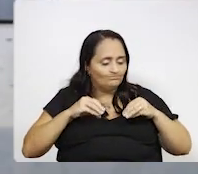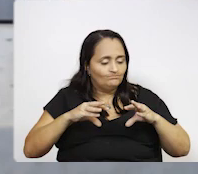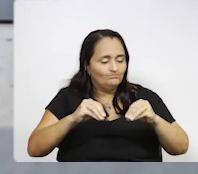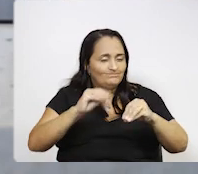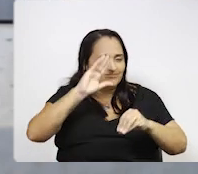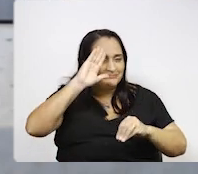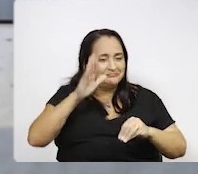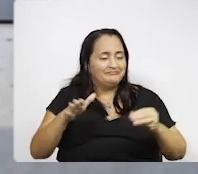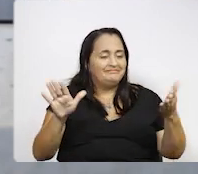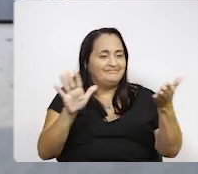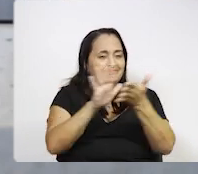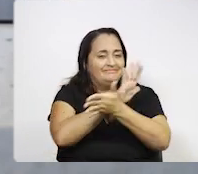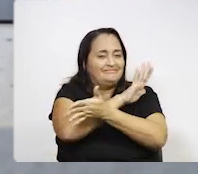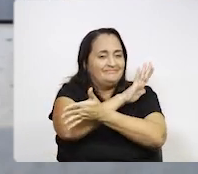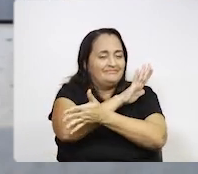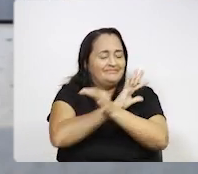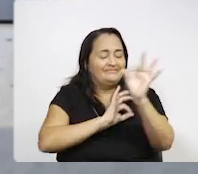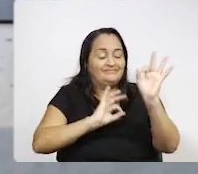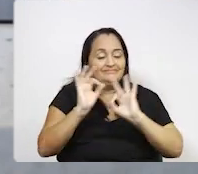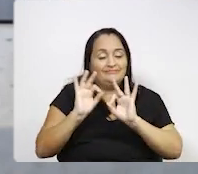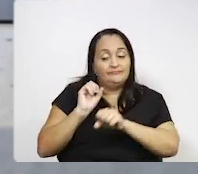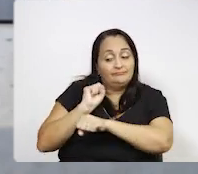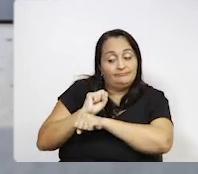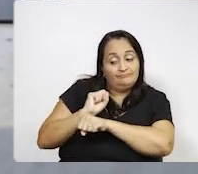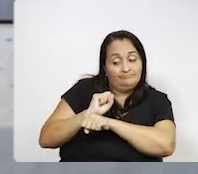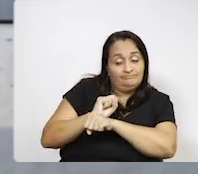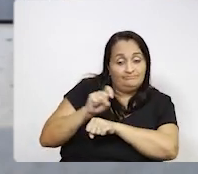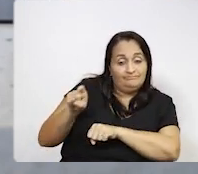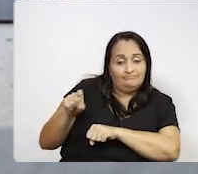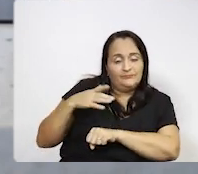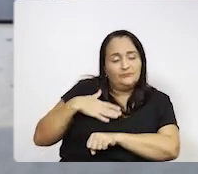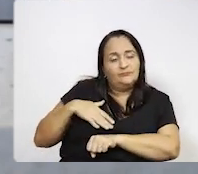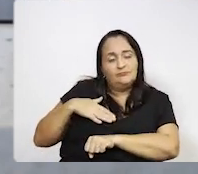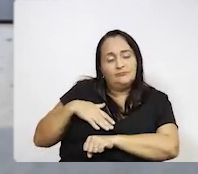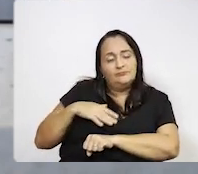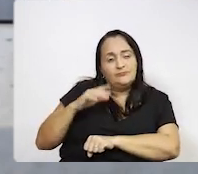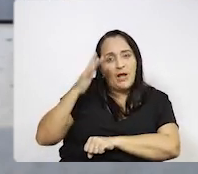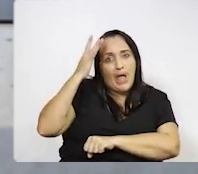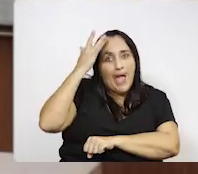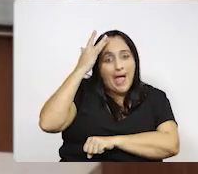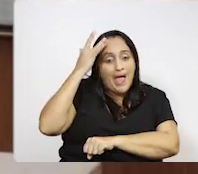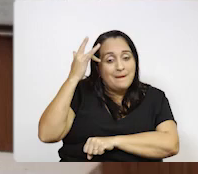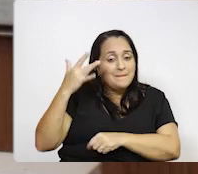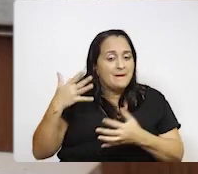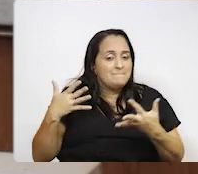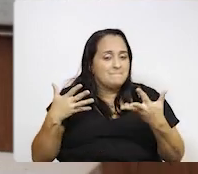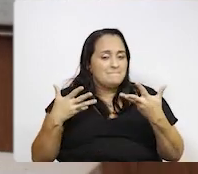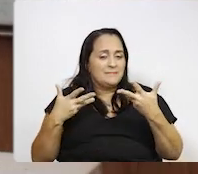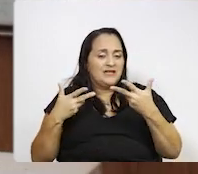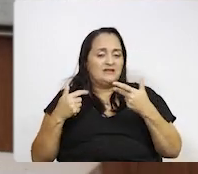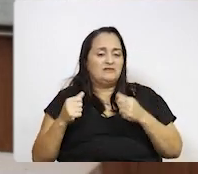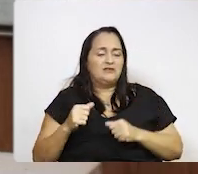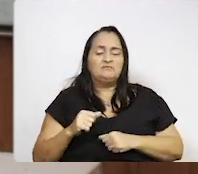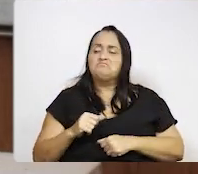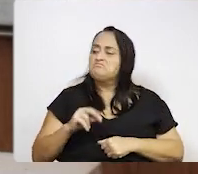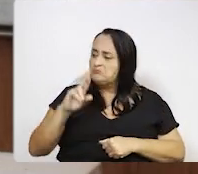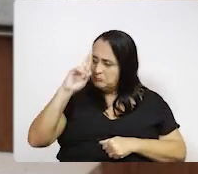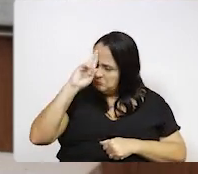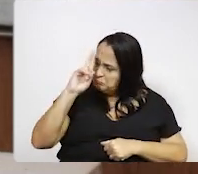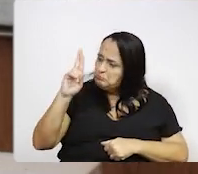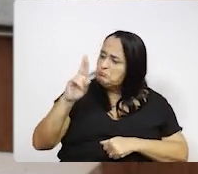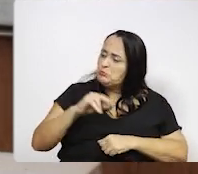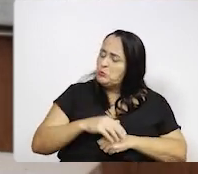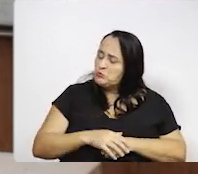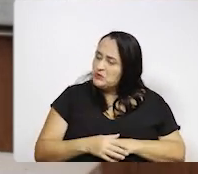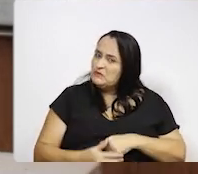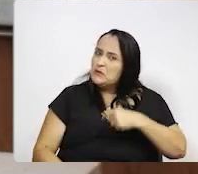preparo finalizado. Agora é só deixar descansar que a pizza de amanhã vai ficar, ó, maravilha. Rapaz, chefe, eu tava aqui